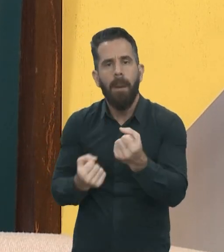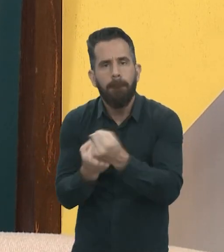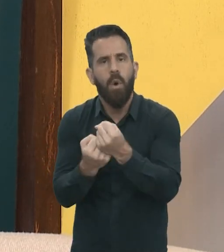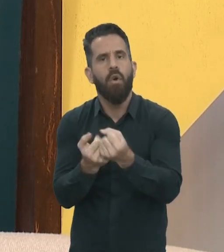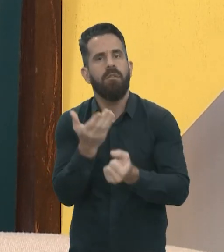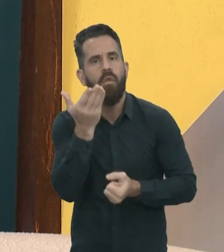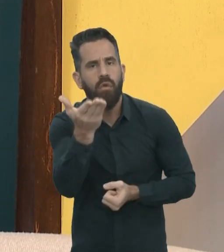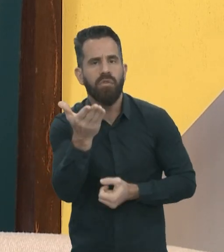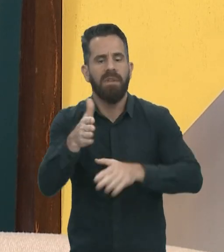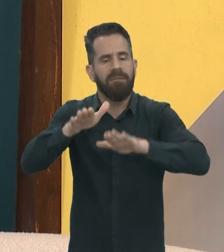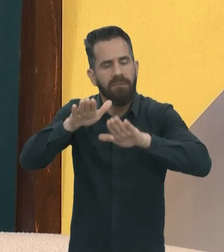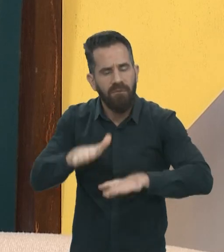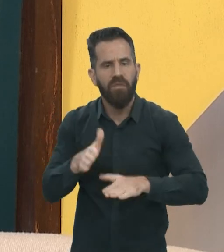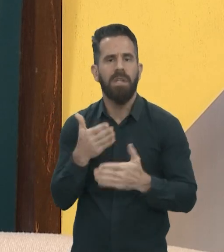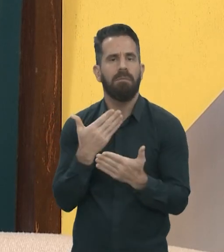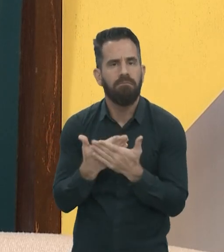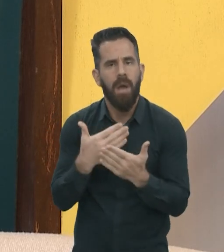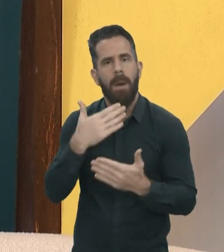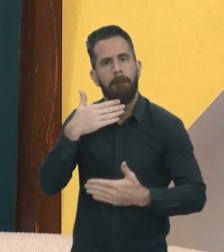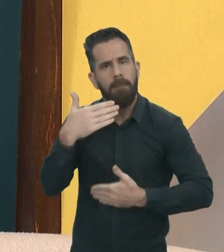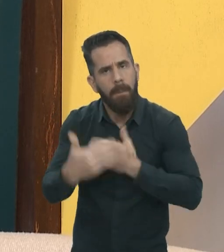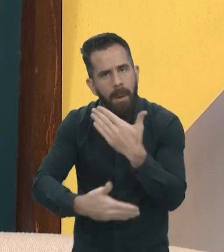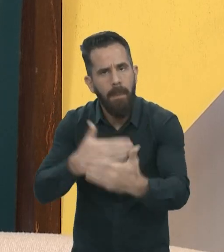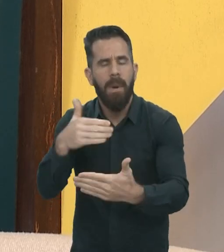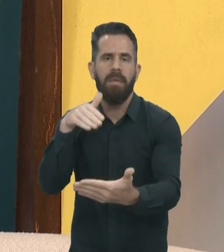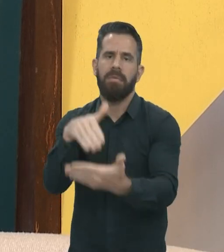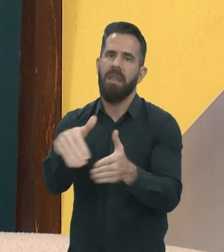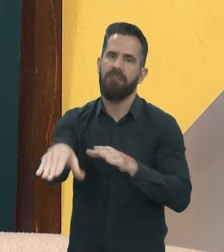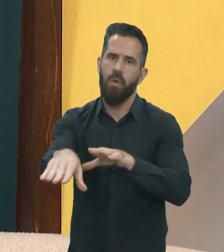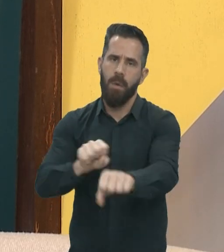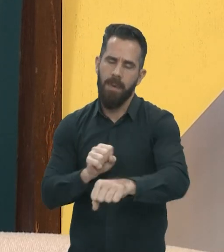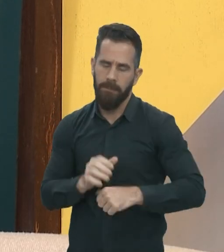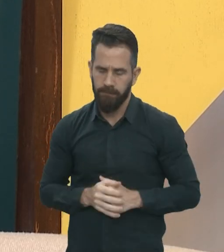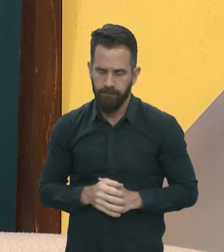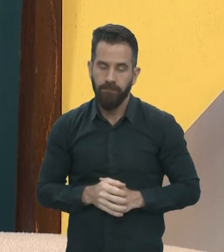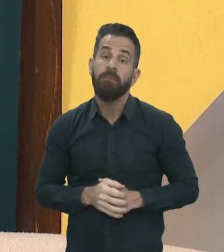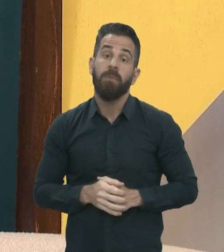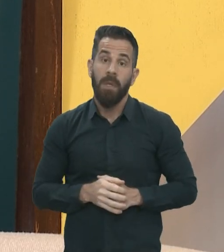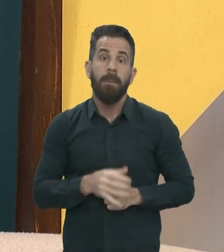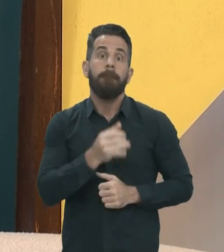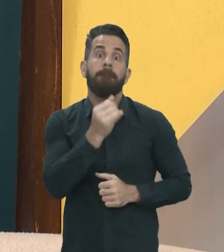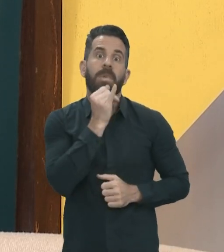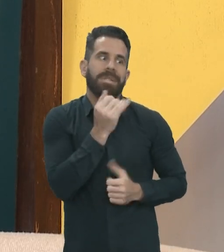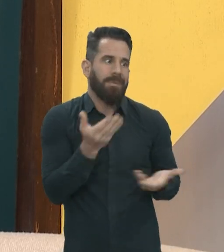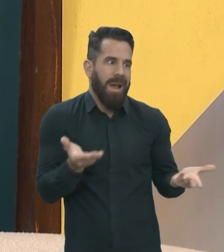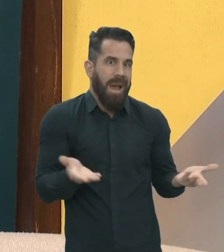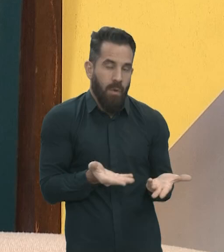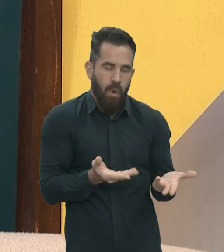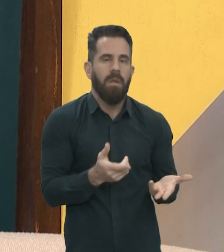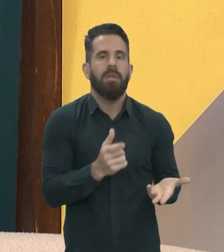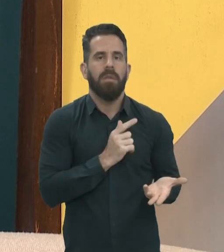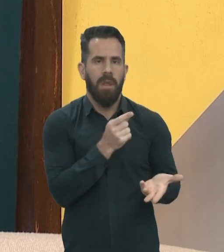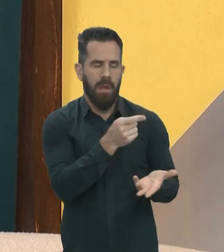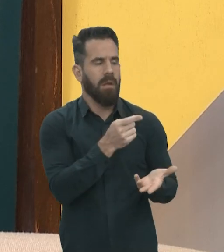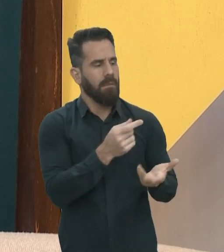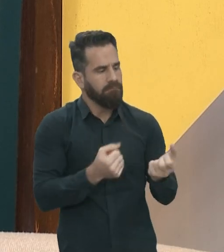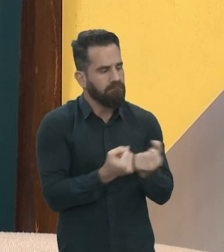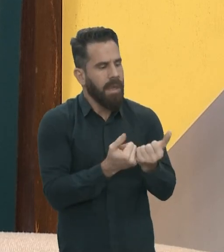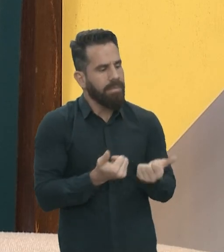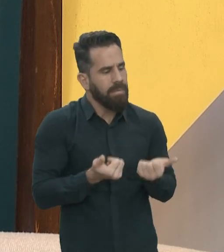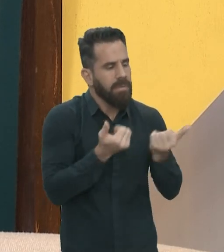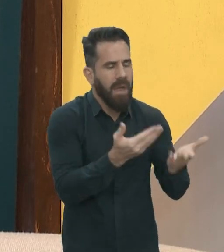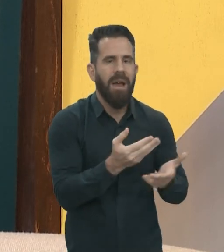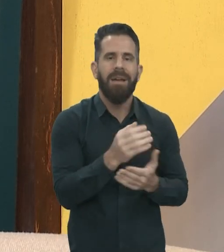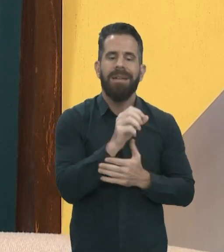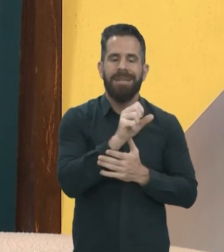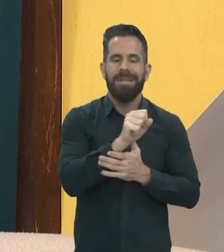fazer? Fortalecer a CEINFRA, né, com disponibilização de orçamento para a atuação dela, fortalecimento com autonomia para a definição